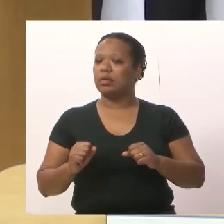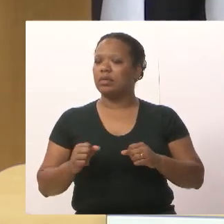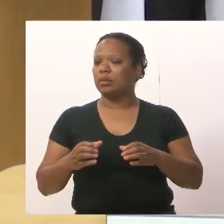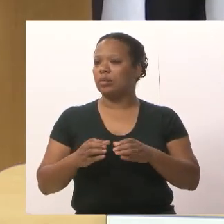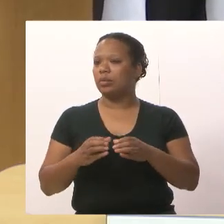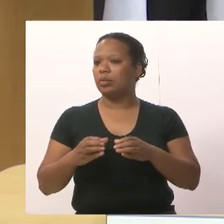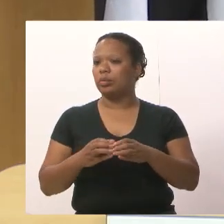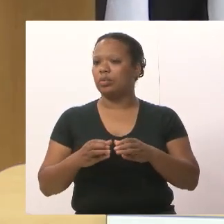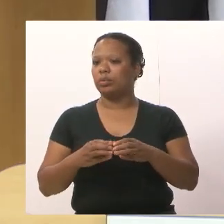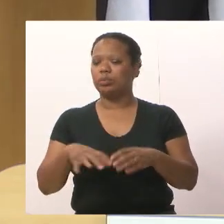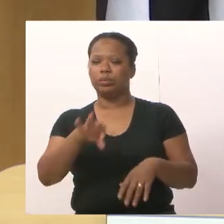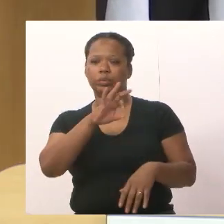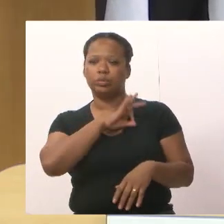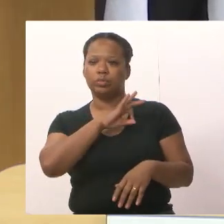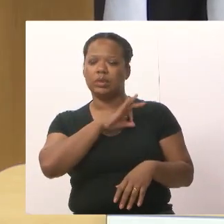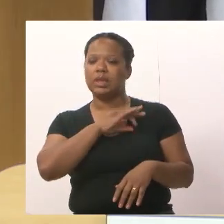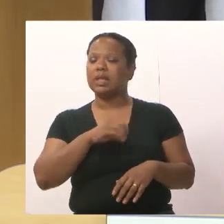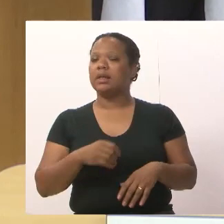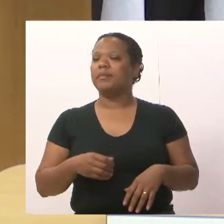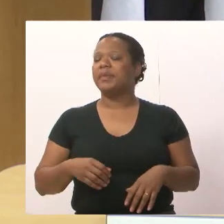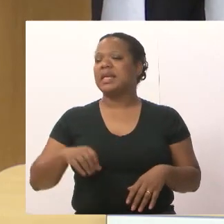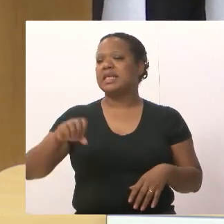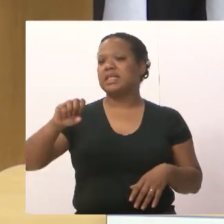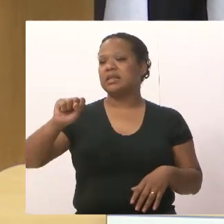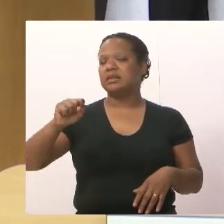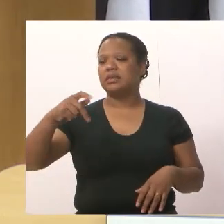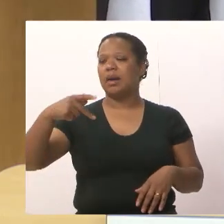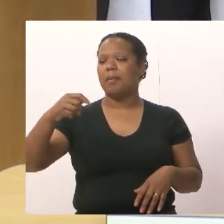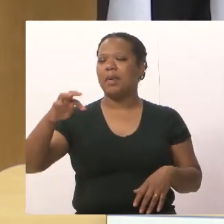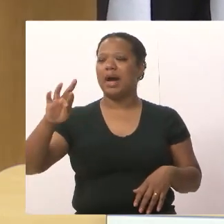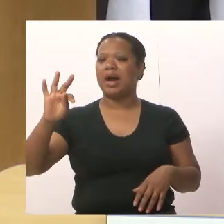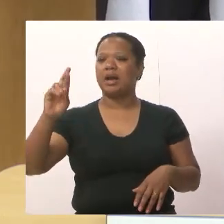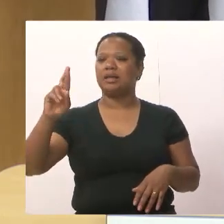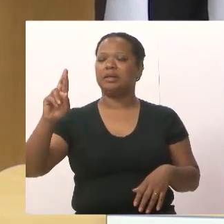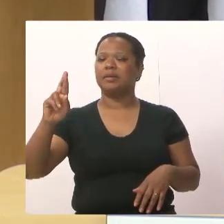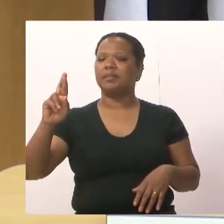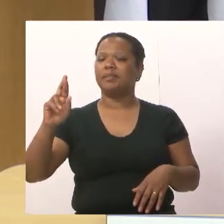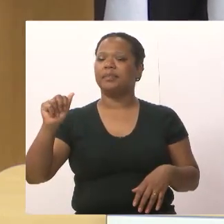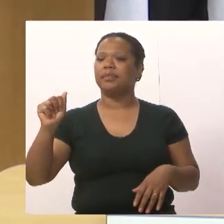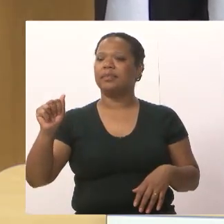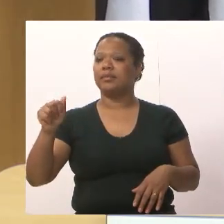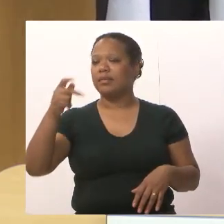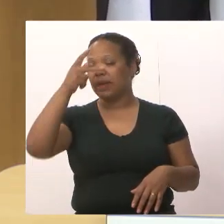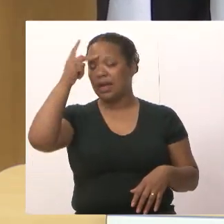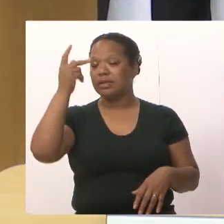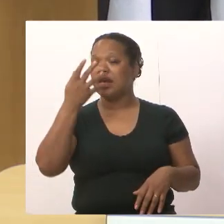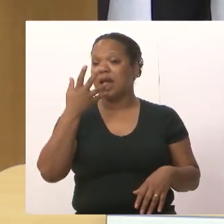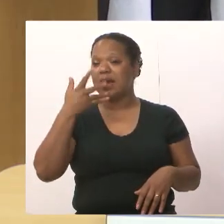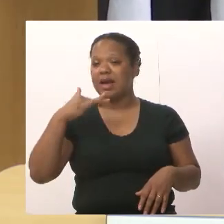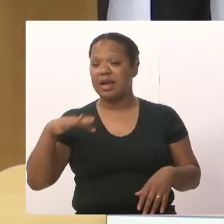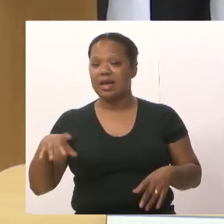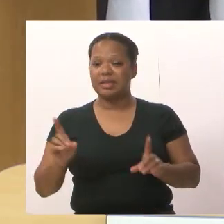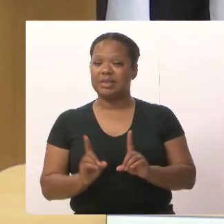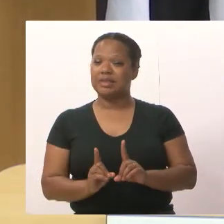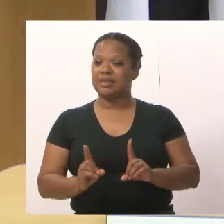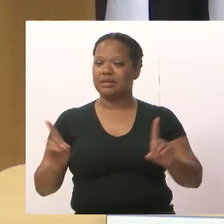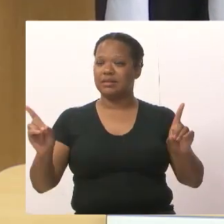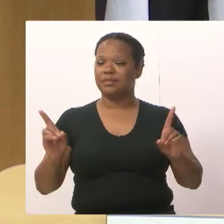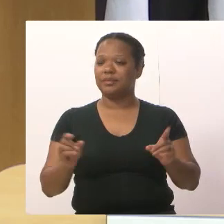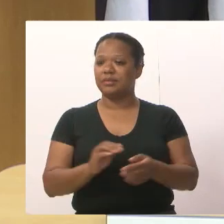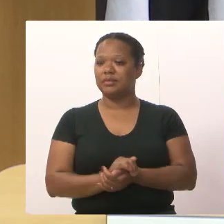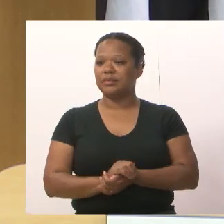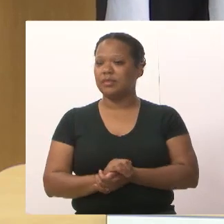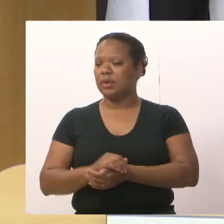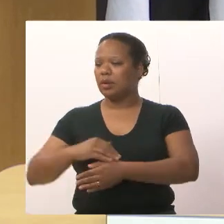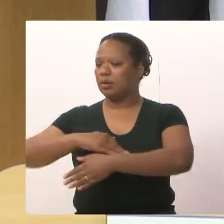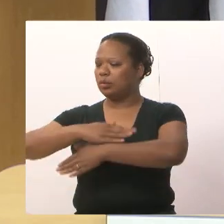aconteceu? No caso de Esparta, por exemplo, a cultura lá eram eles pegarem as crianças deficientes e